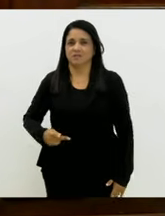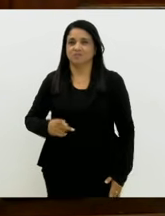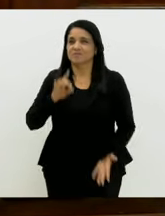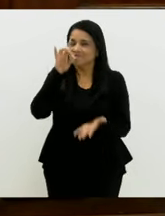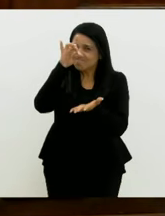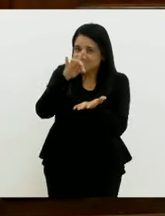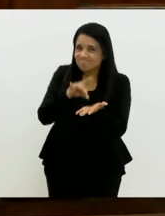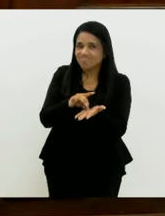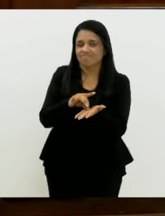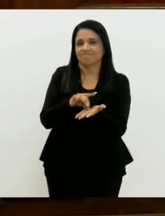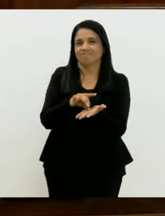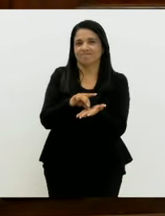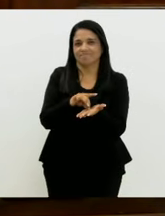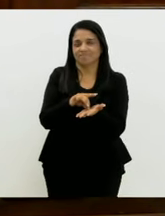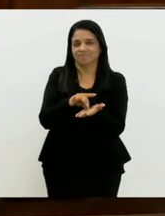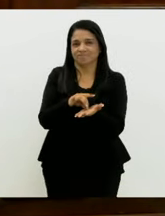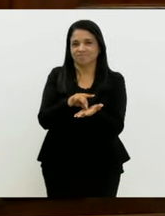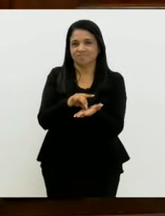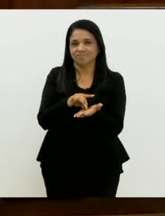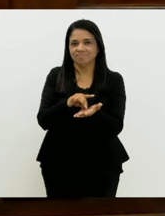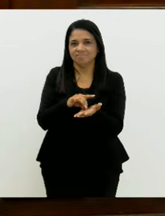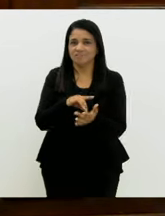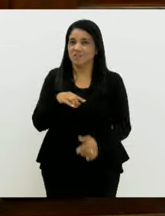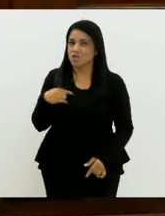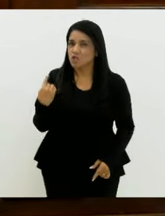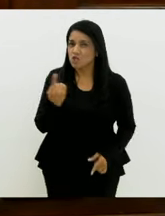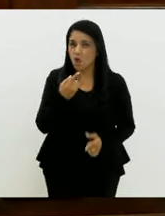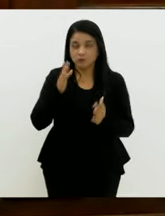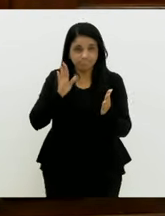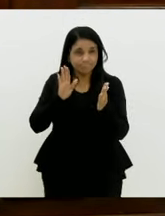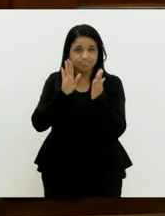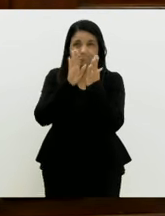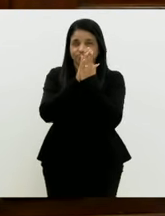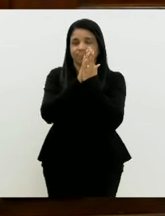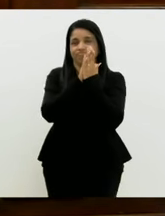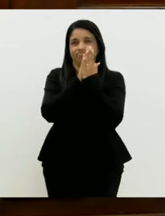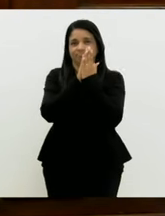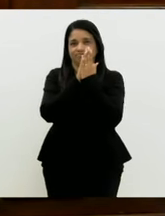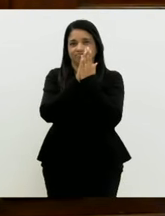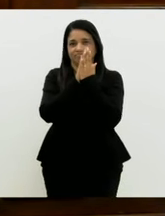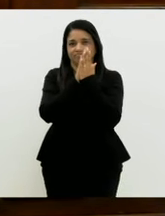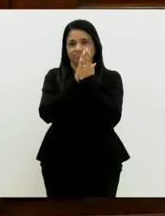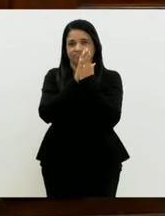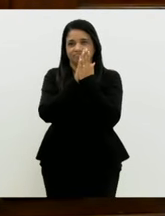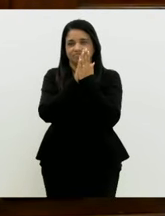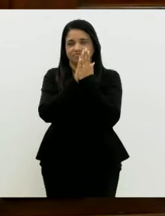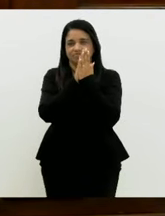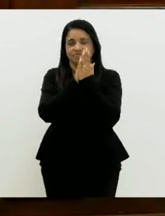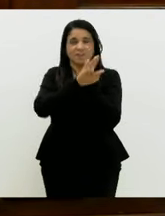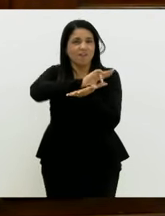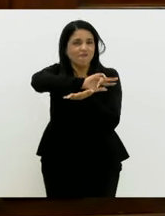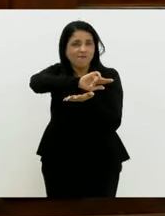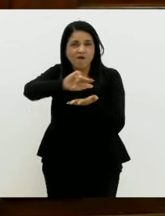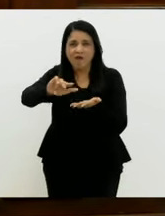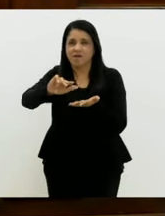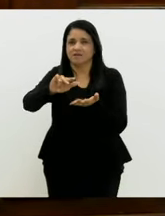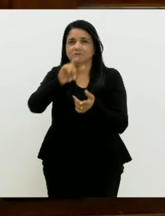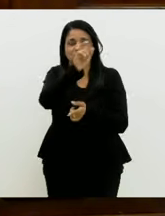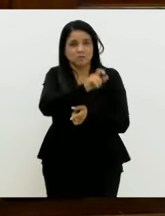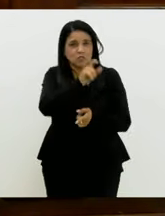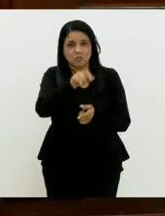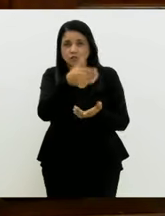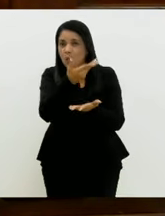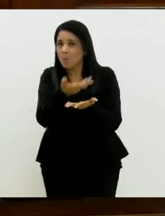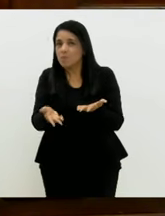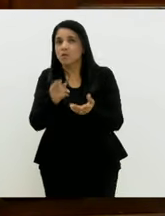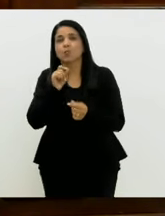realidade. Mas se nós não encararmos isso de frente, várias pessoas vão perder o maior bem